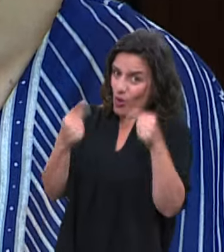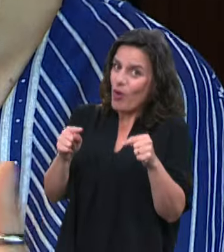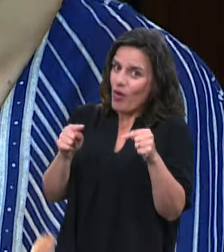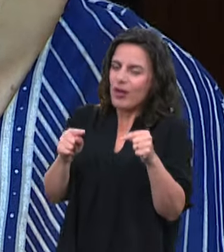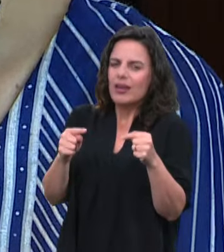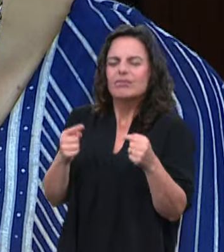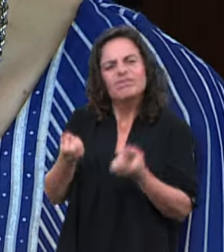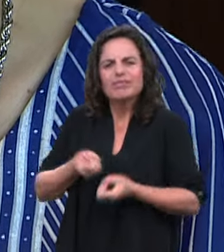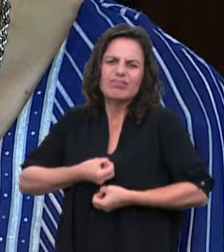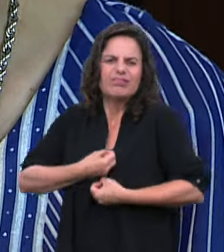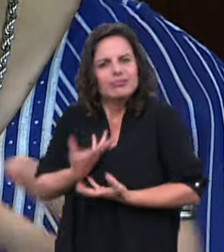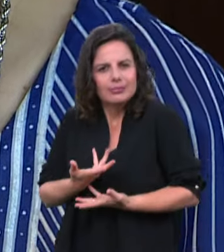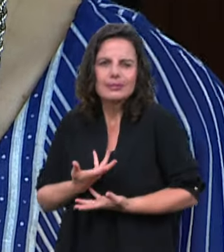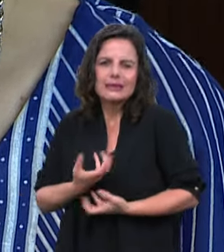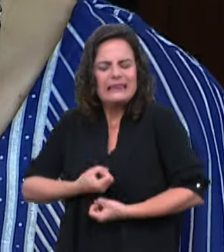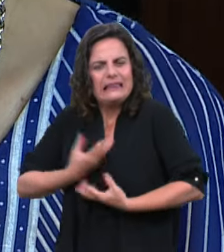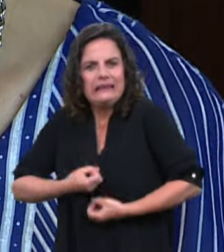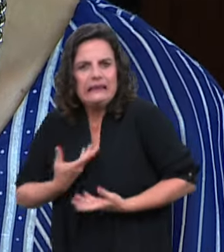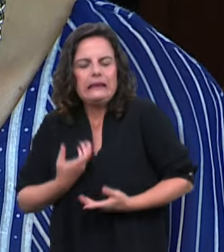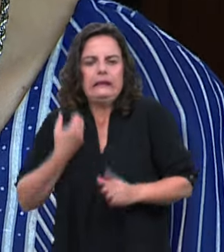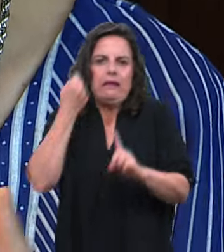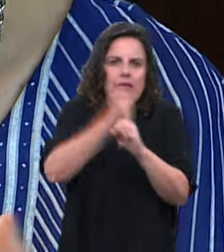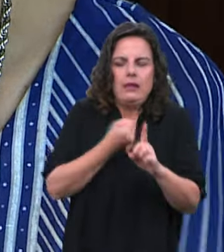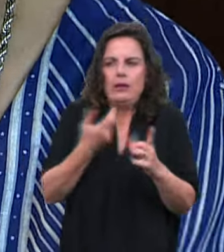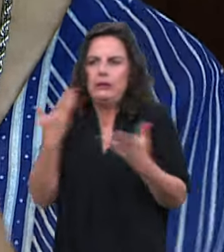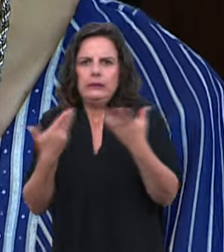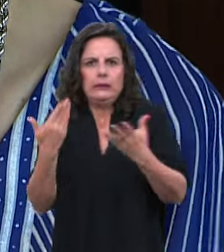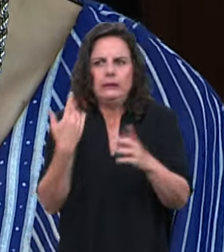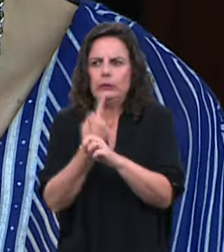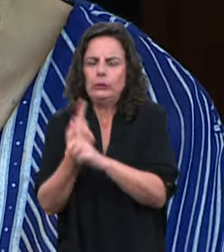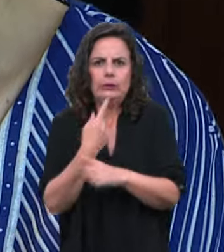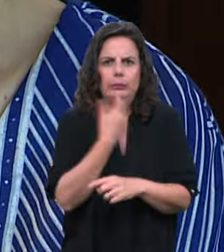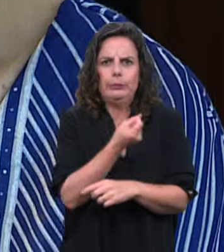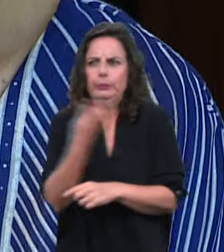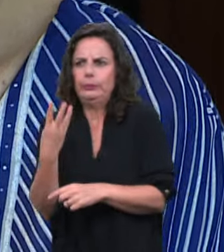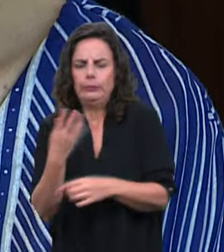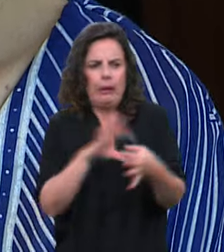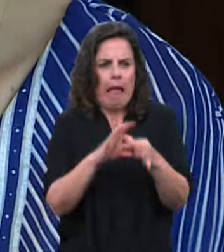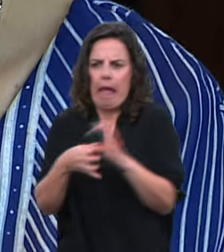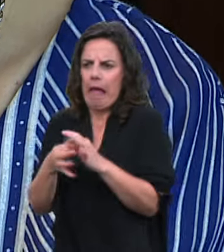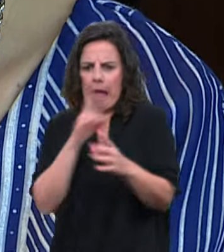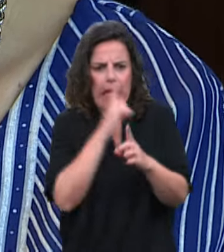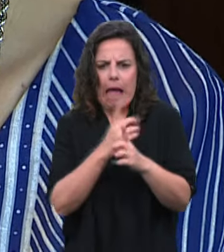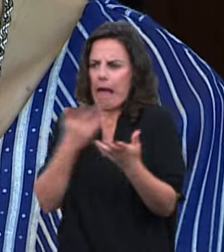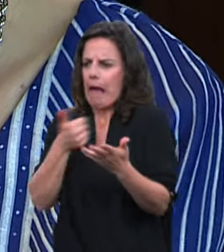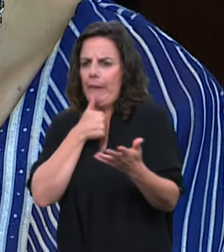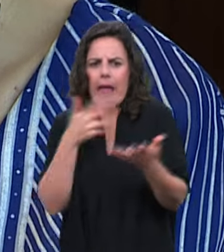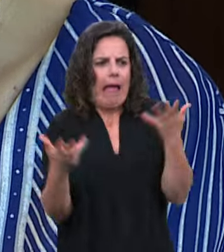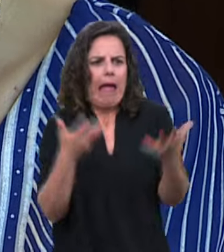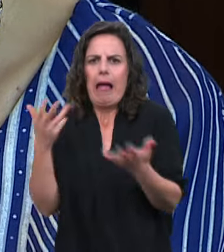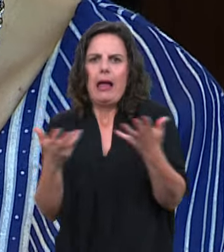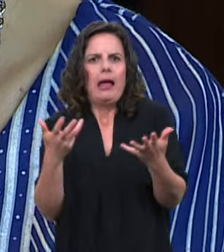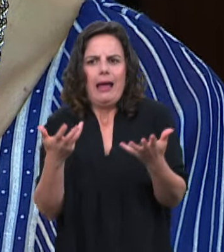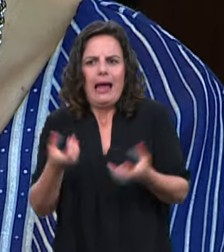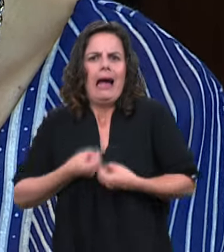só para desabafar um pouco sobre o desafio e sobre a conciliação entre as várias coisas, se calhar esse